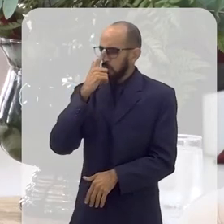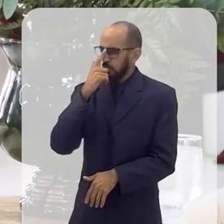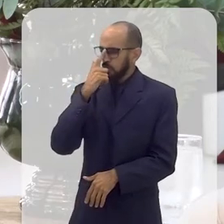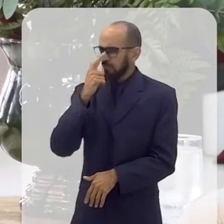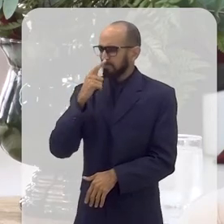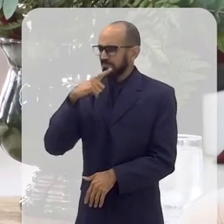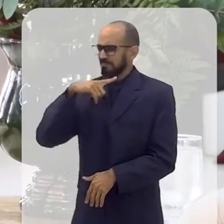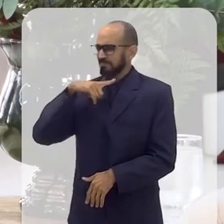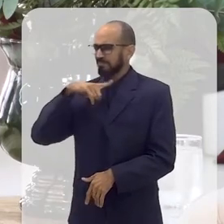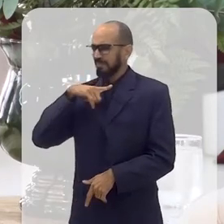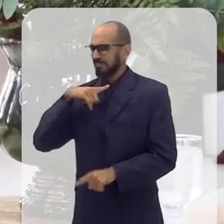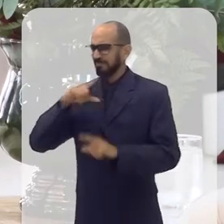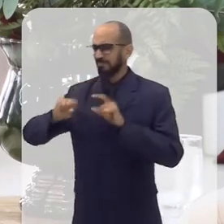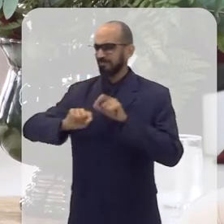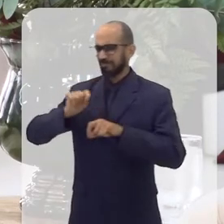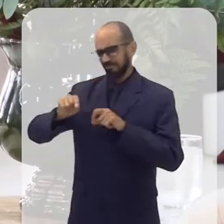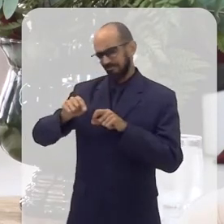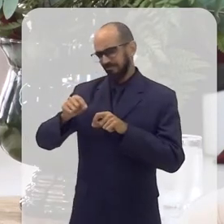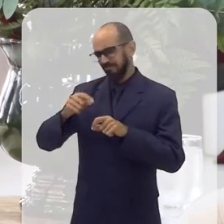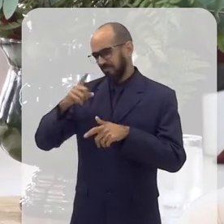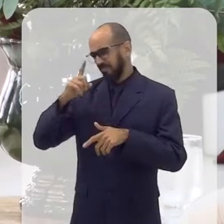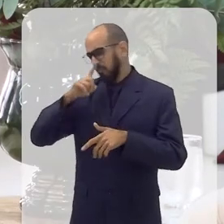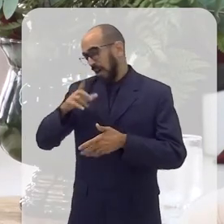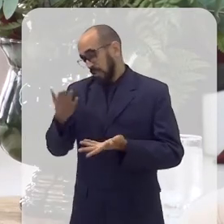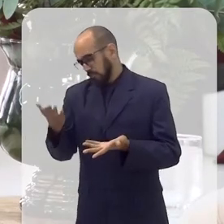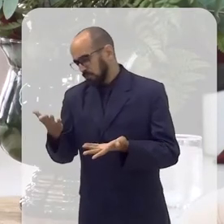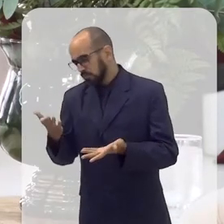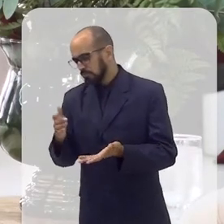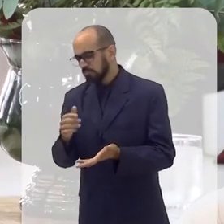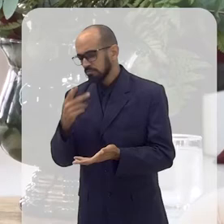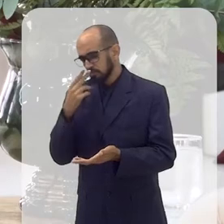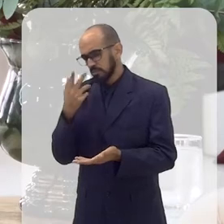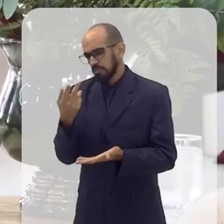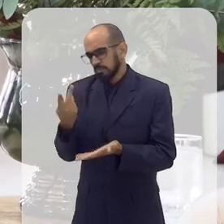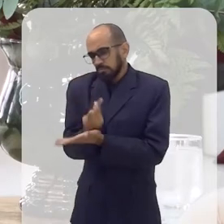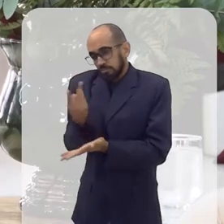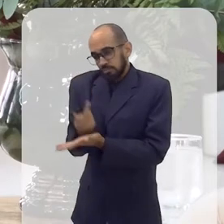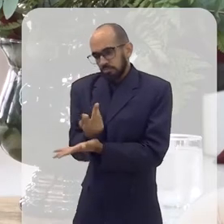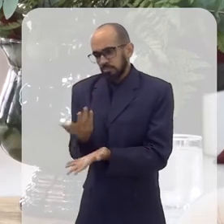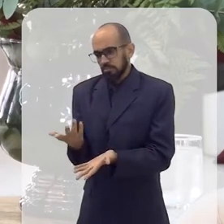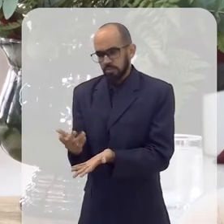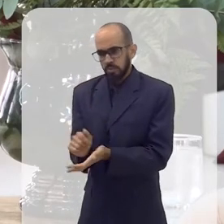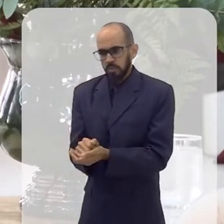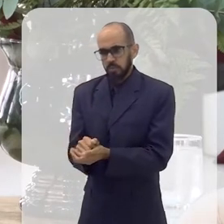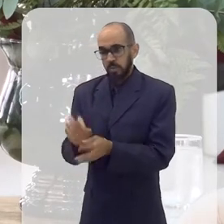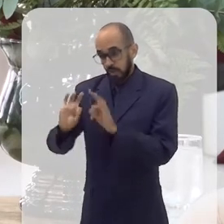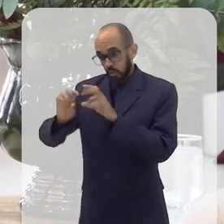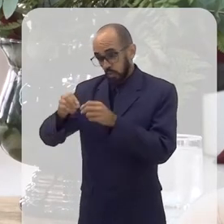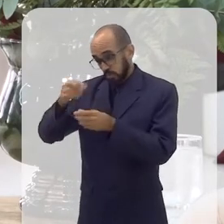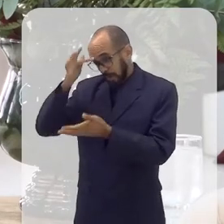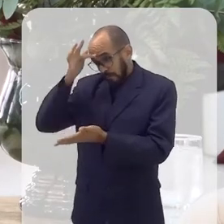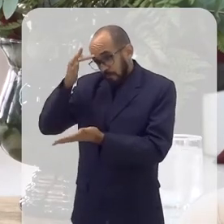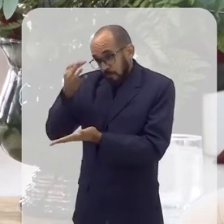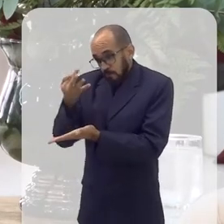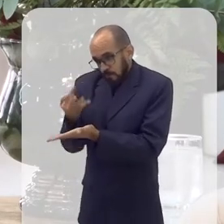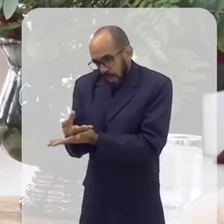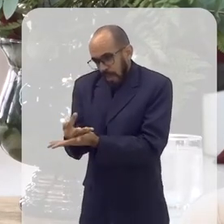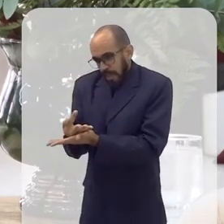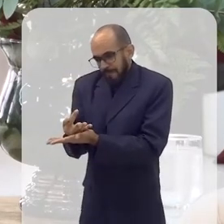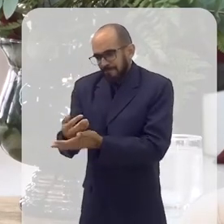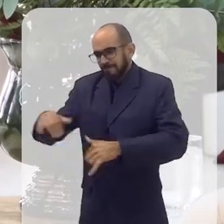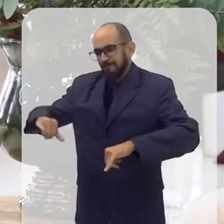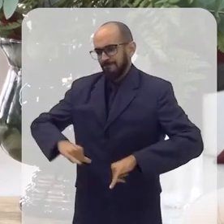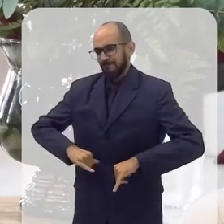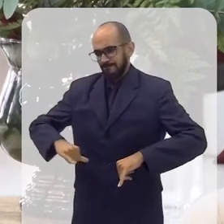carnaval, de uma forma errônea, digamos assim. E para aqueles que têm fé, de